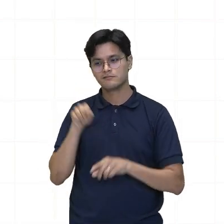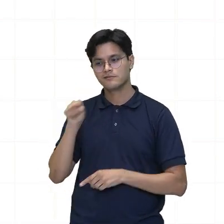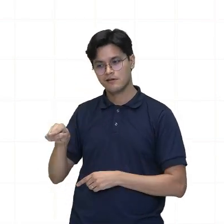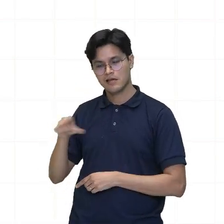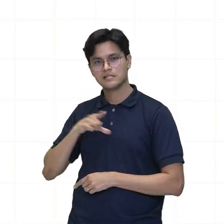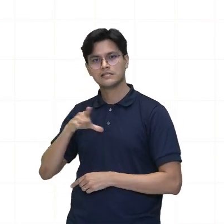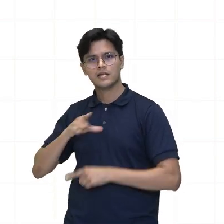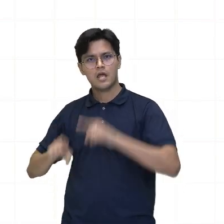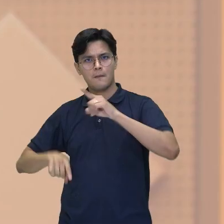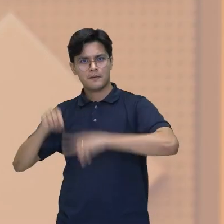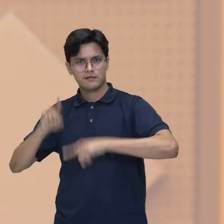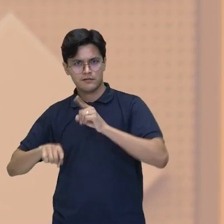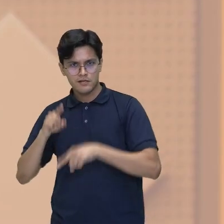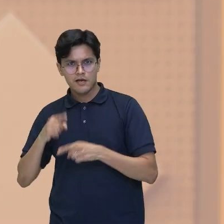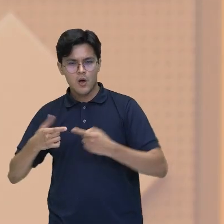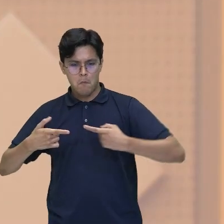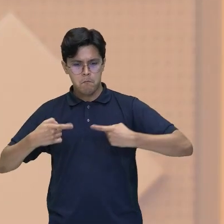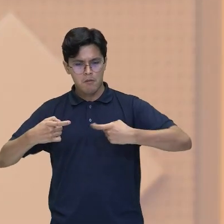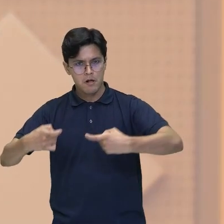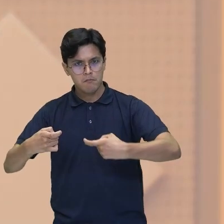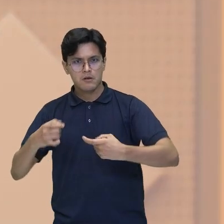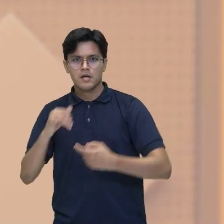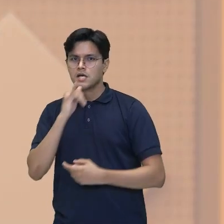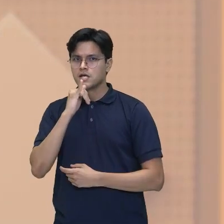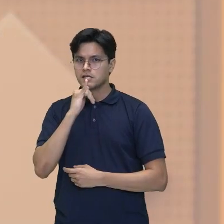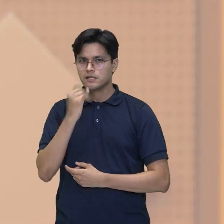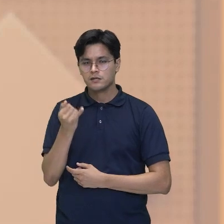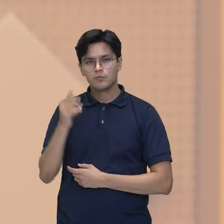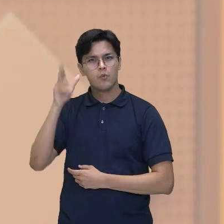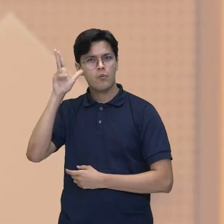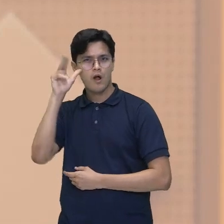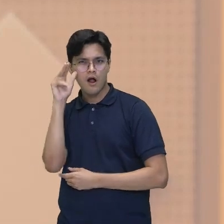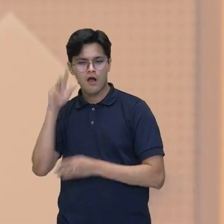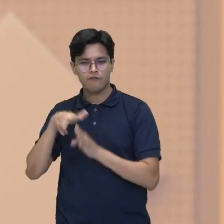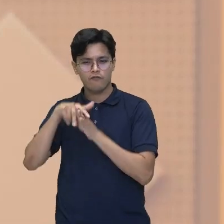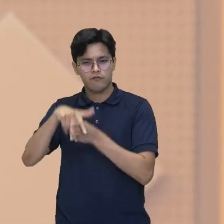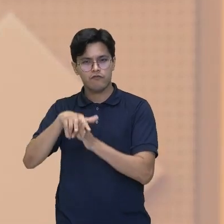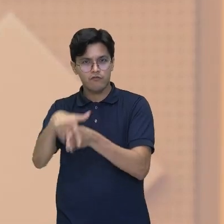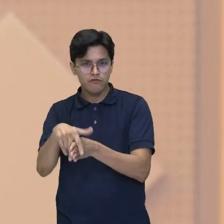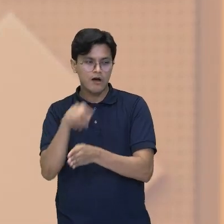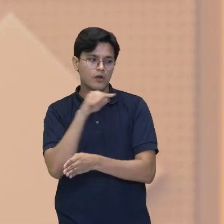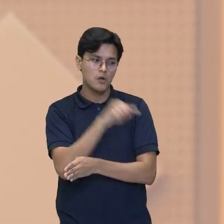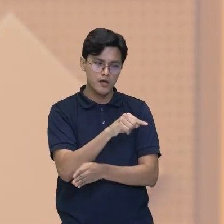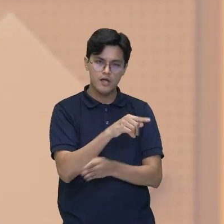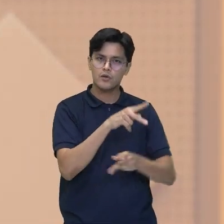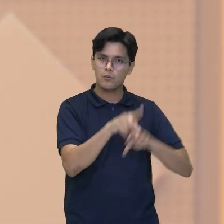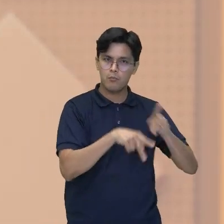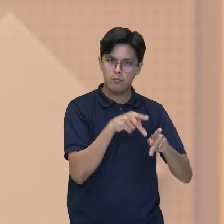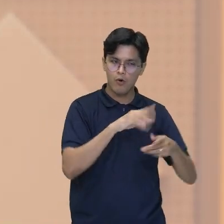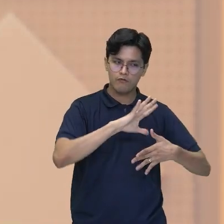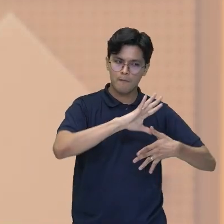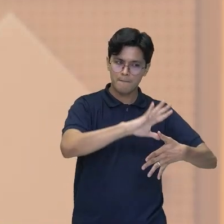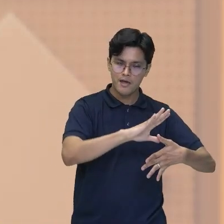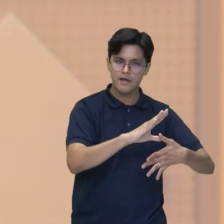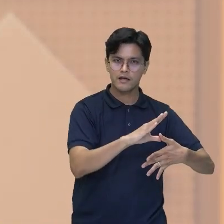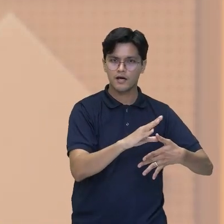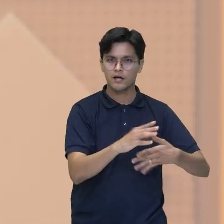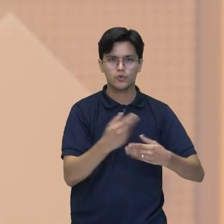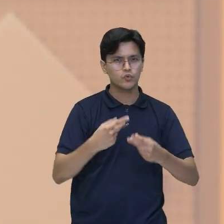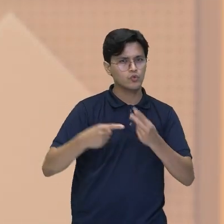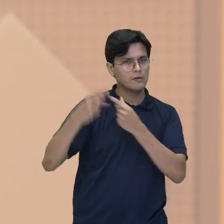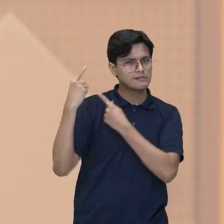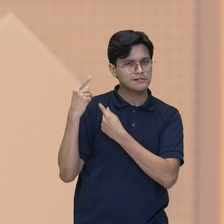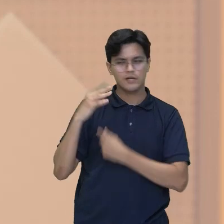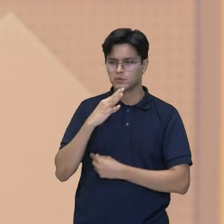uso de armas de fogo, os cavalos, que eram animais desconhecidos pelos povos americanos, não haviam cavalos